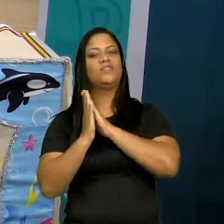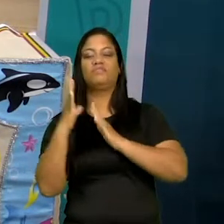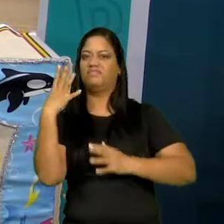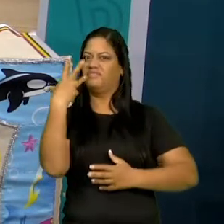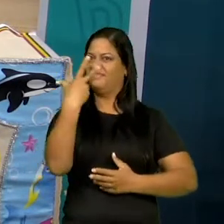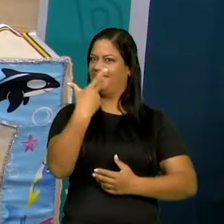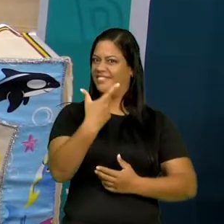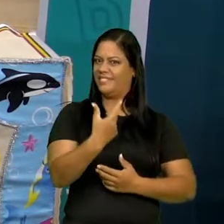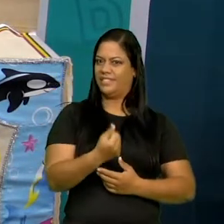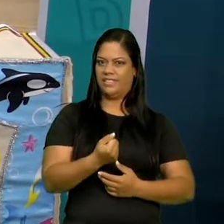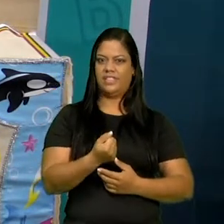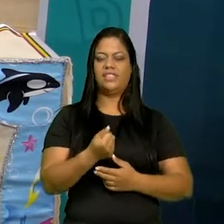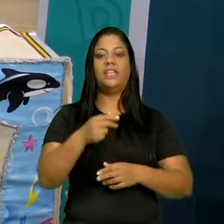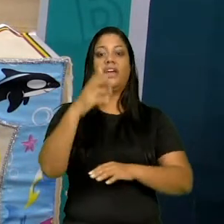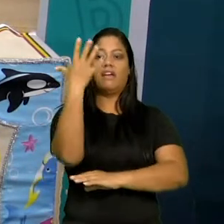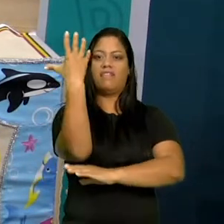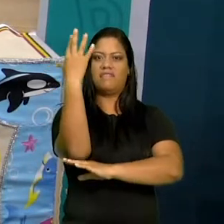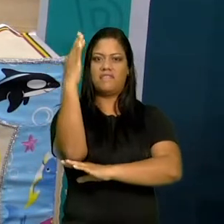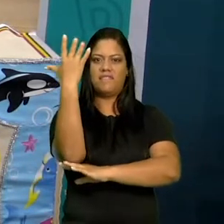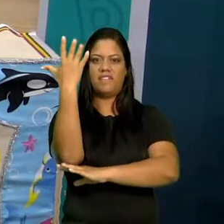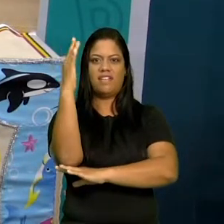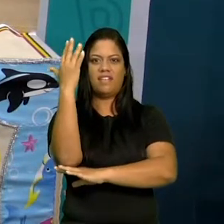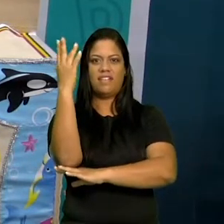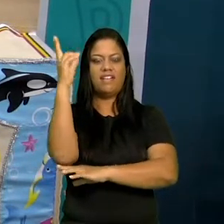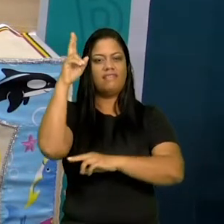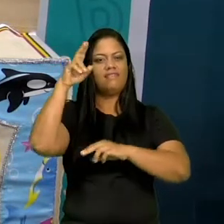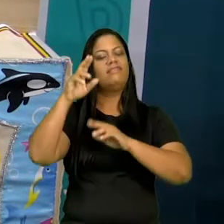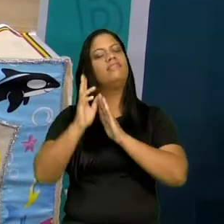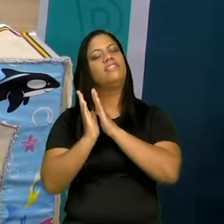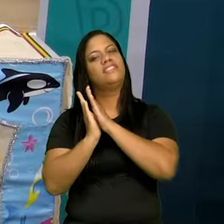E deitou embaixo de uma árvore, criança.